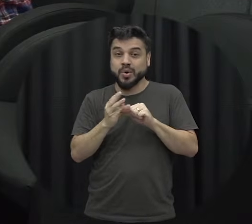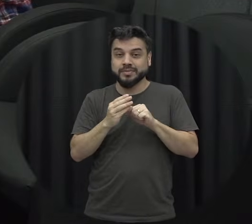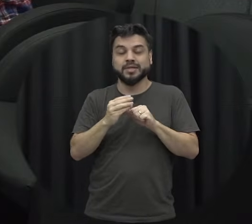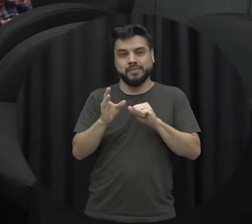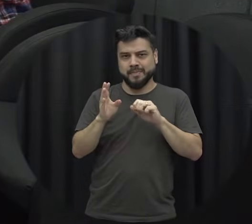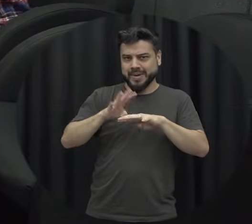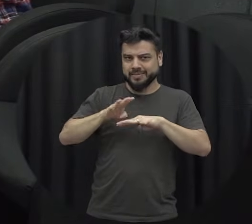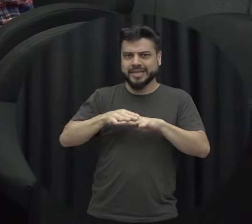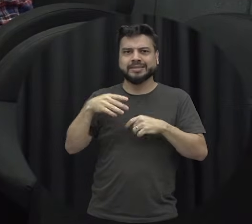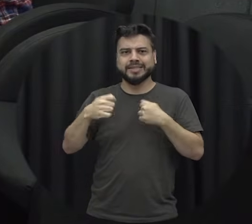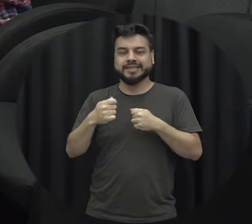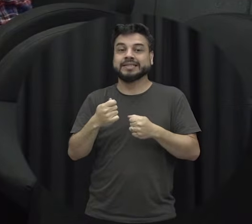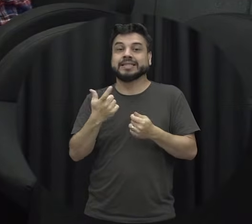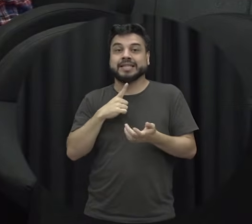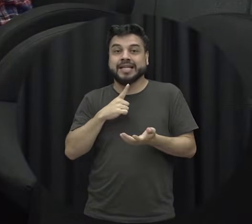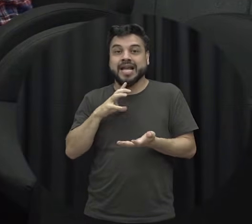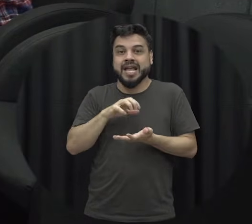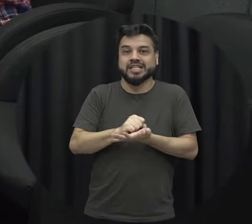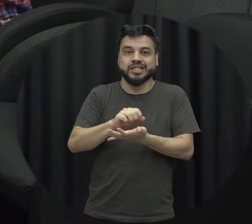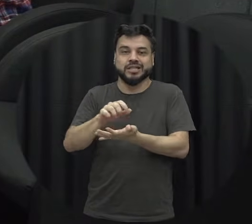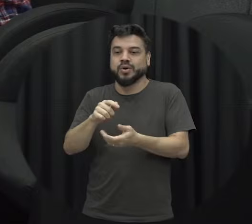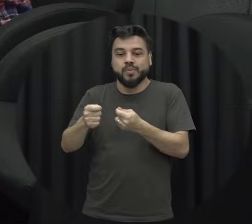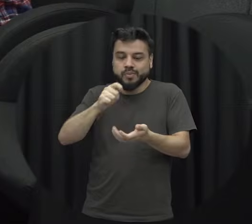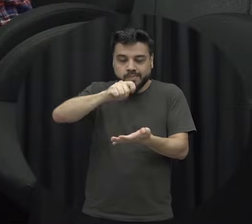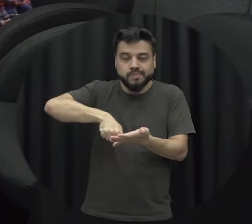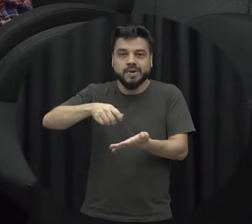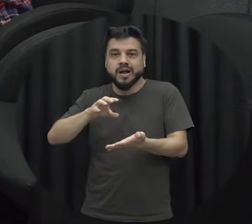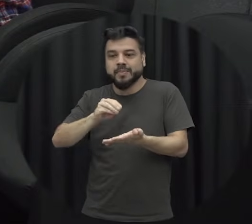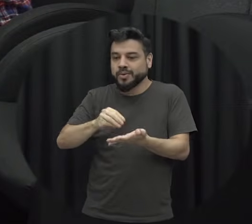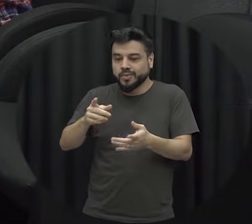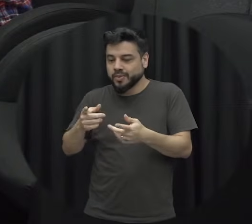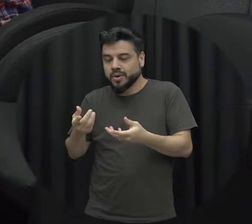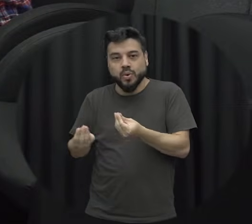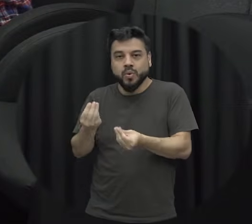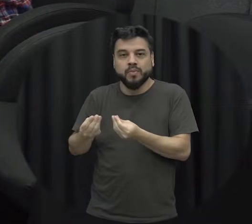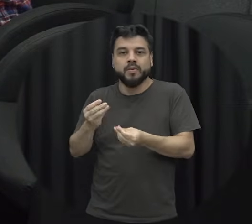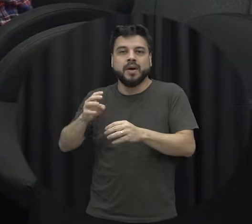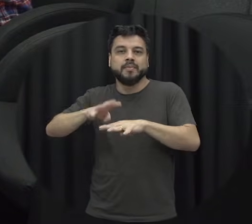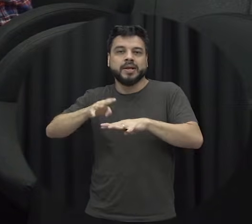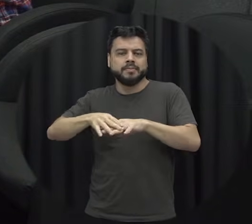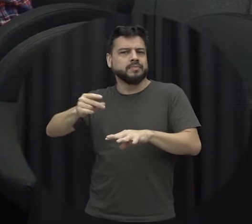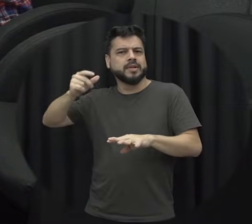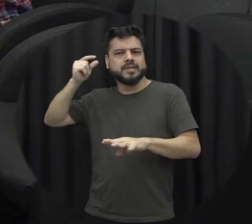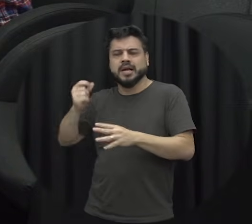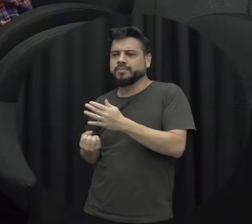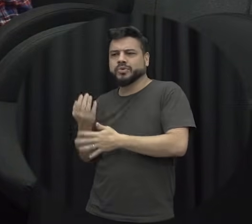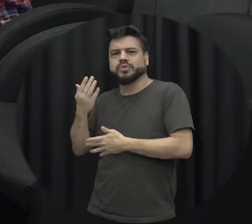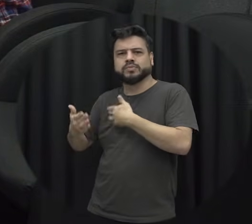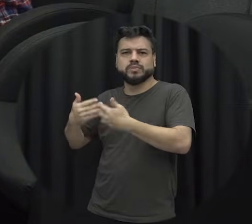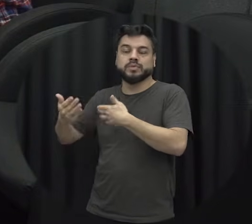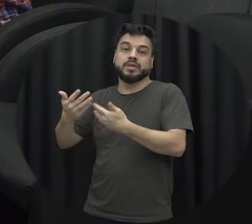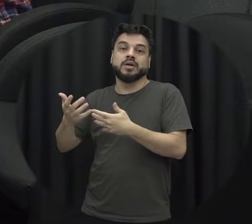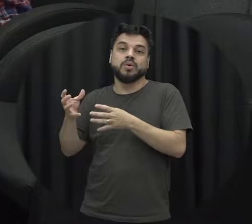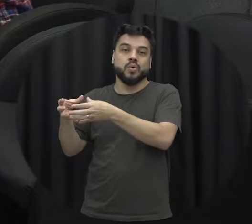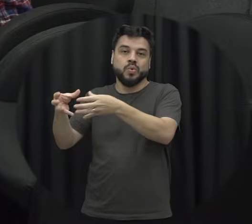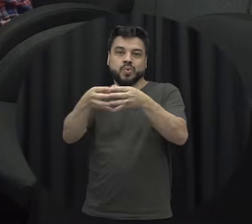talvez ter registros dessa matemática que foi produzida e praticada por diferentes povos. Ocorre que